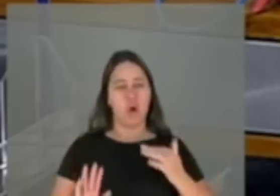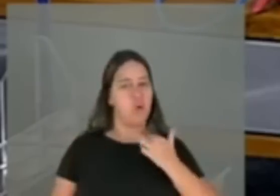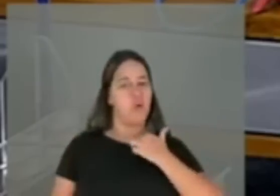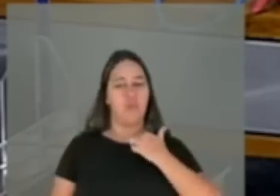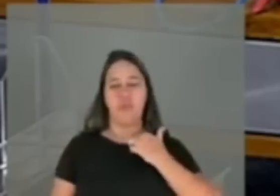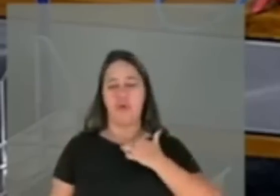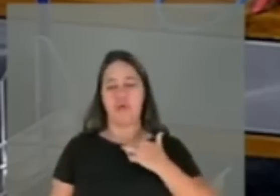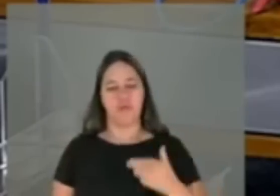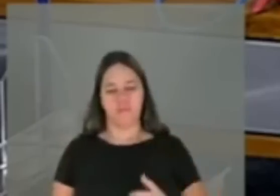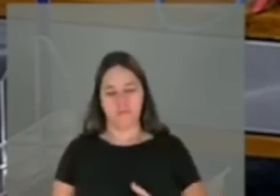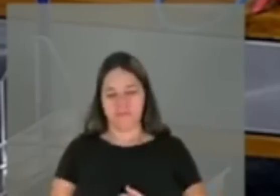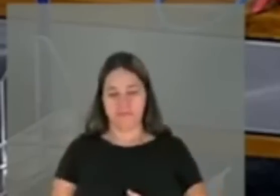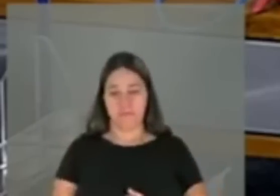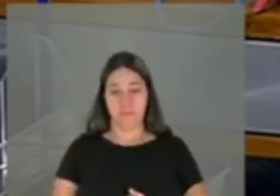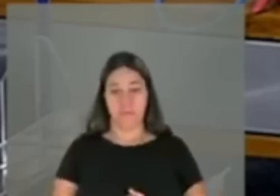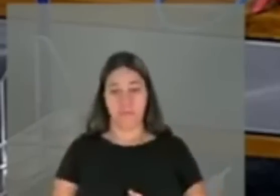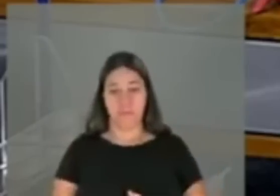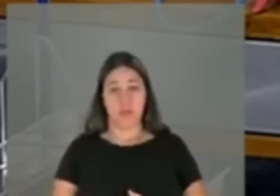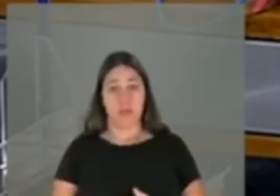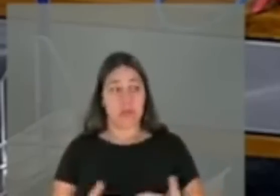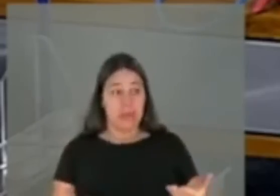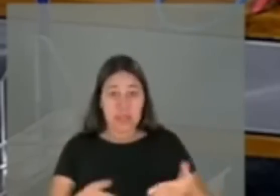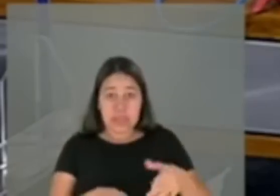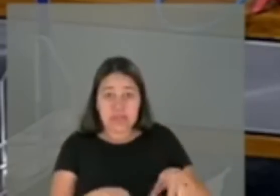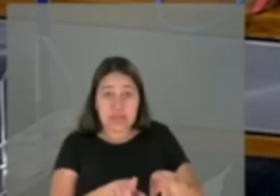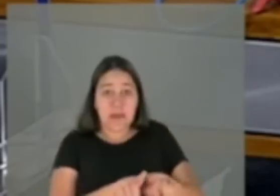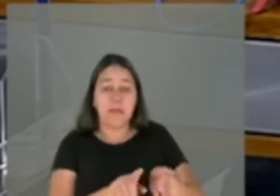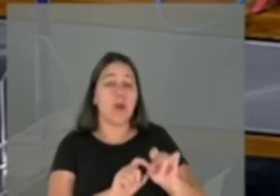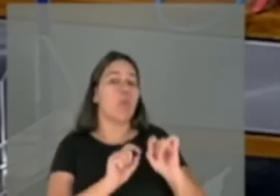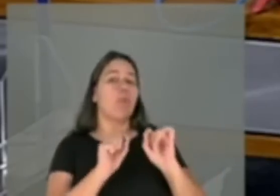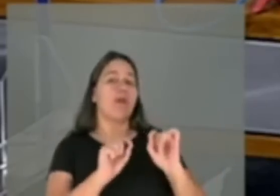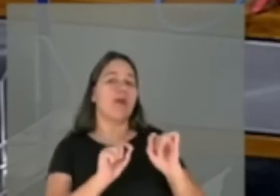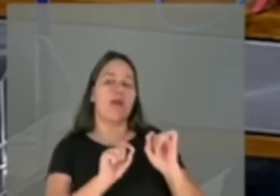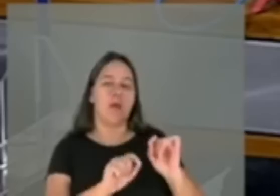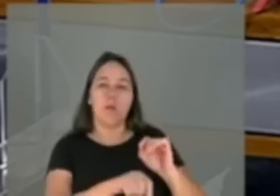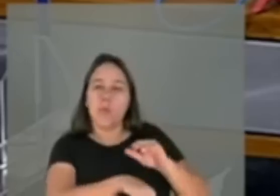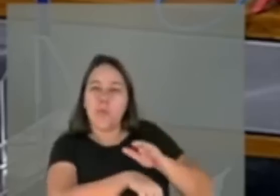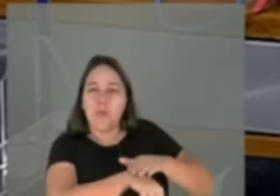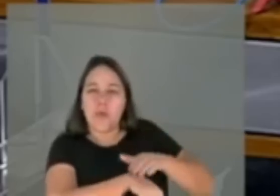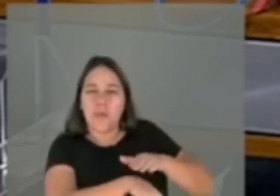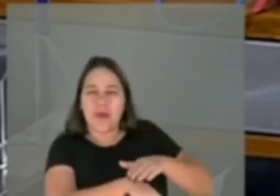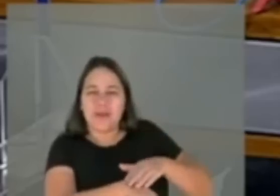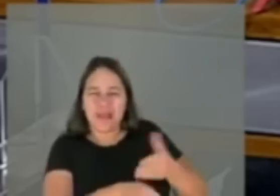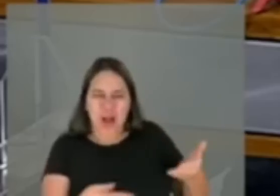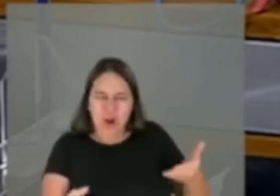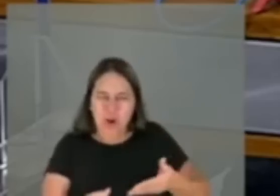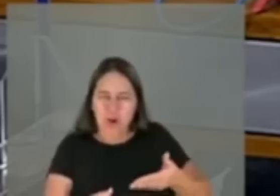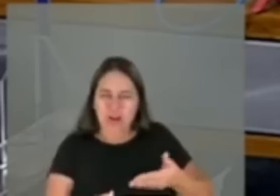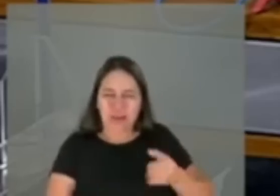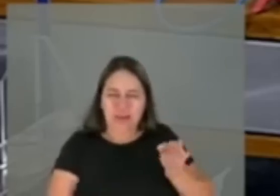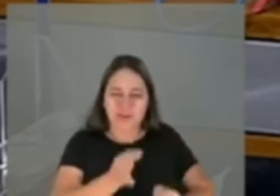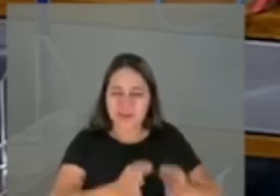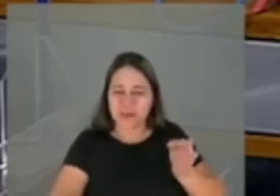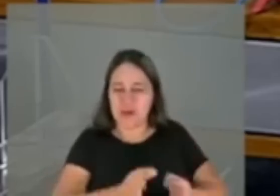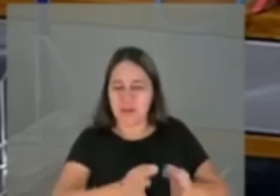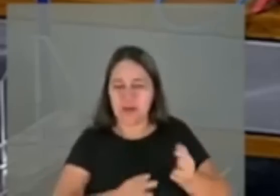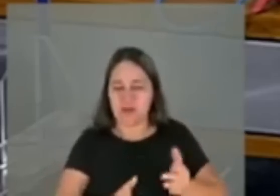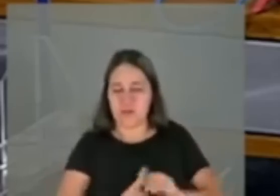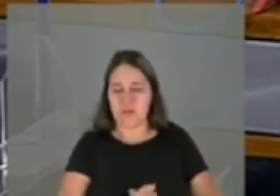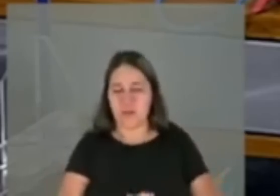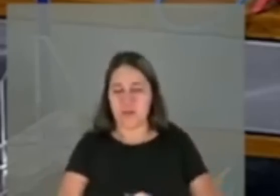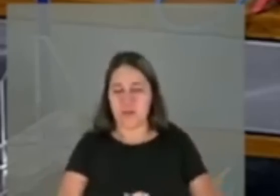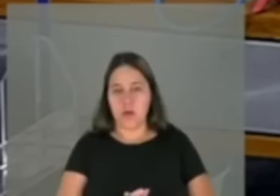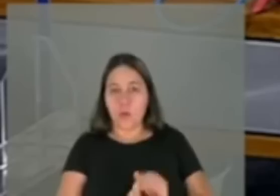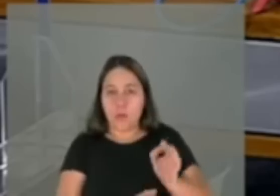circunstância quanto mais no curso de no curso do exercício da magistratura em um julgamento